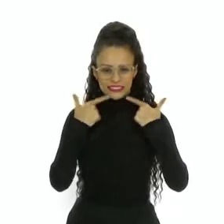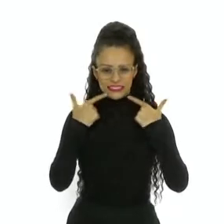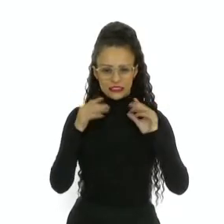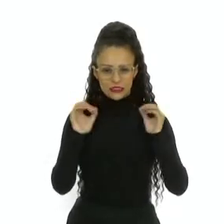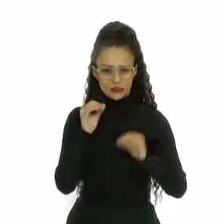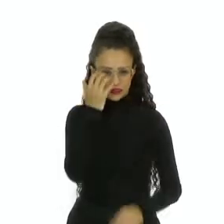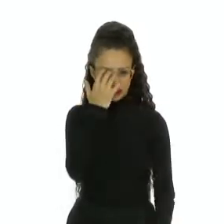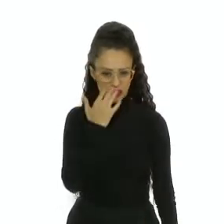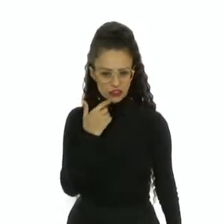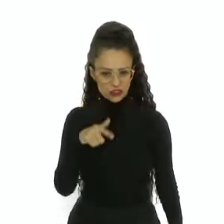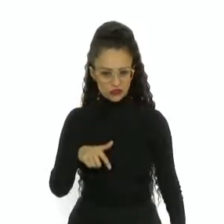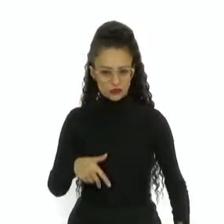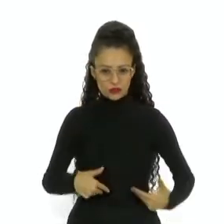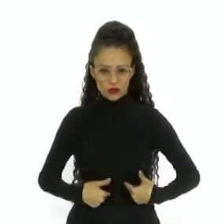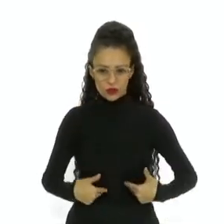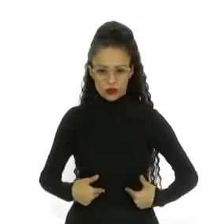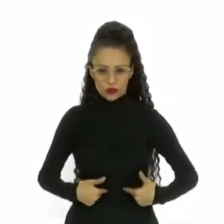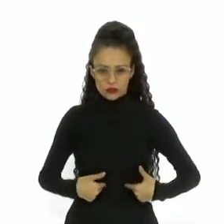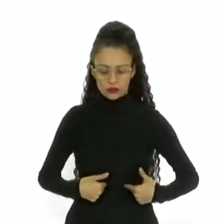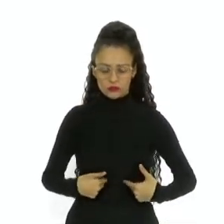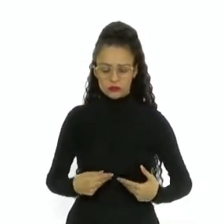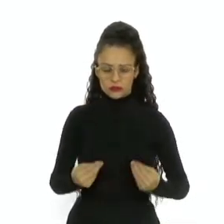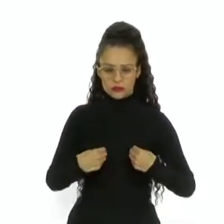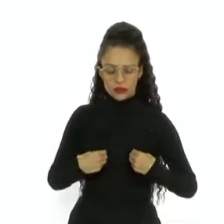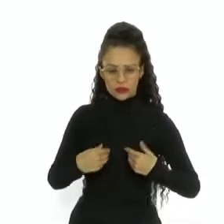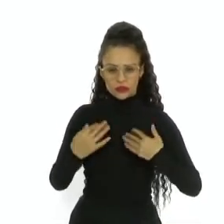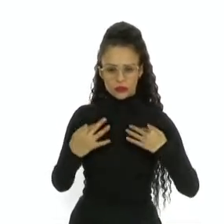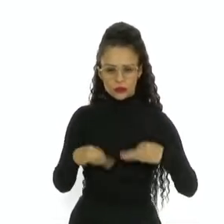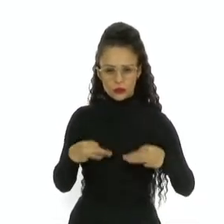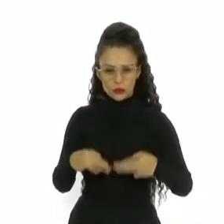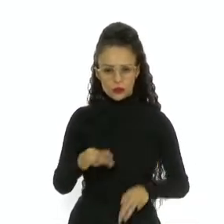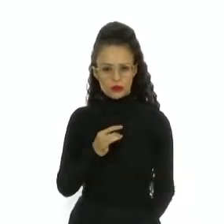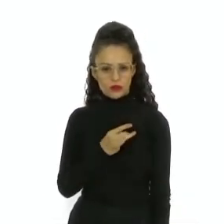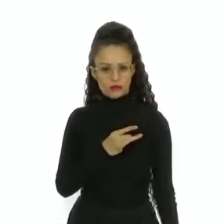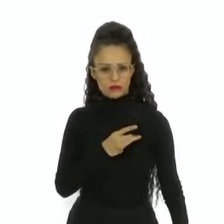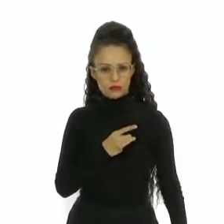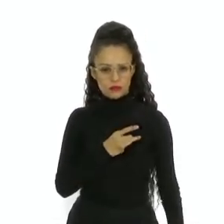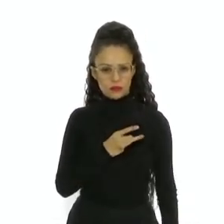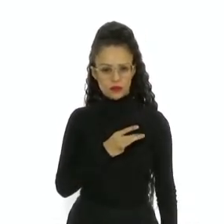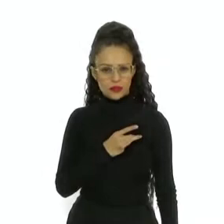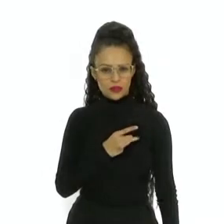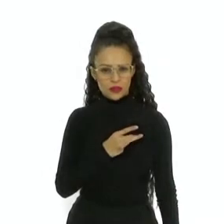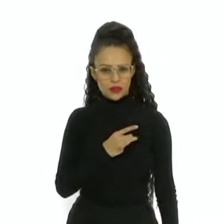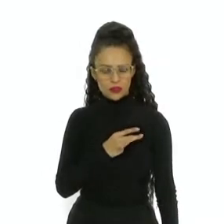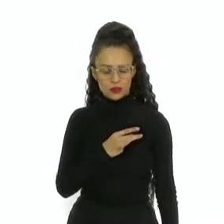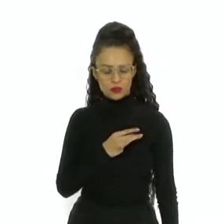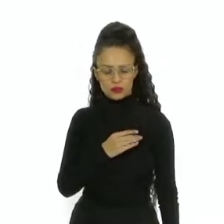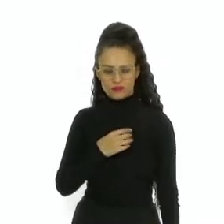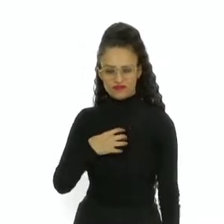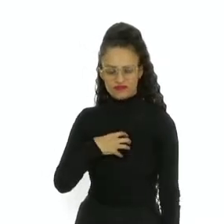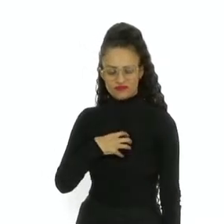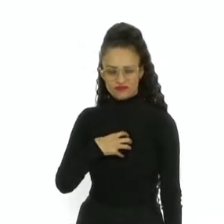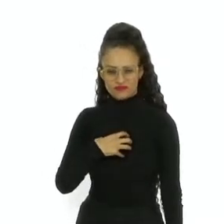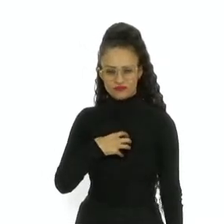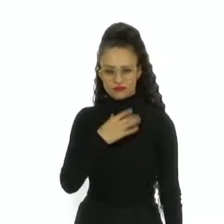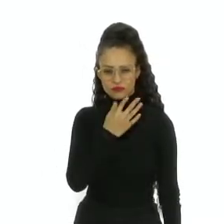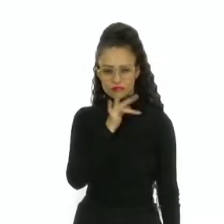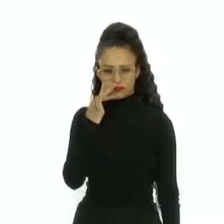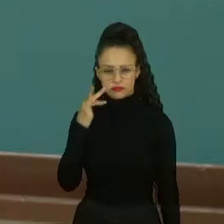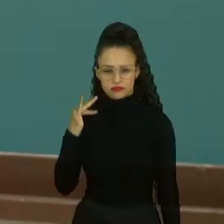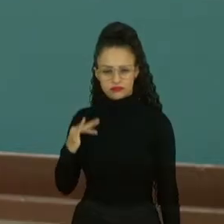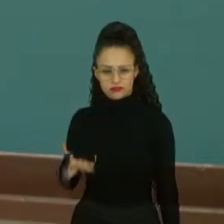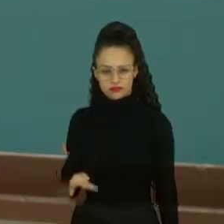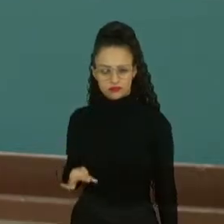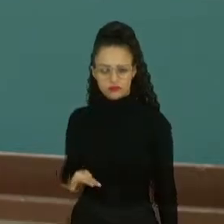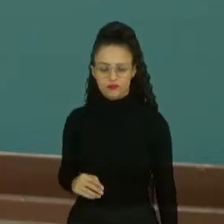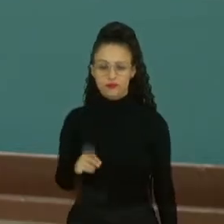séria, que provoca dor e medo, e sem encostar um dedo, causa em nós tantas feridas, né?